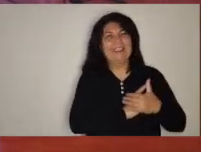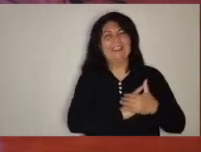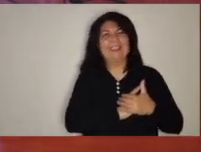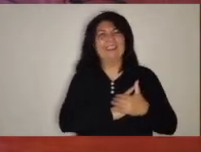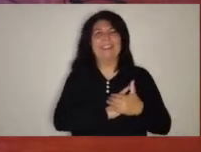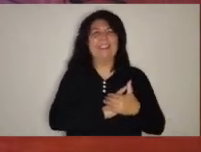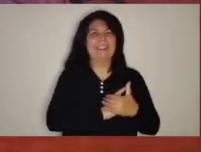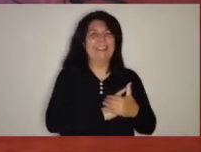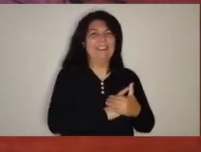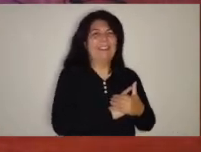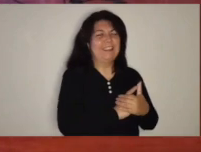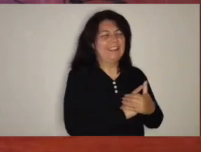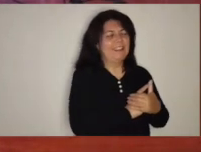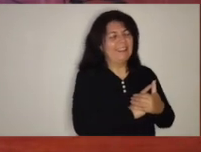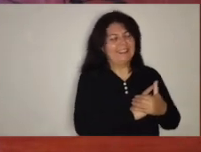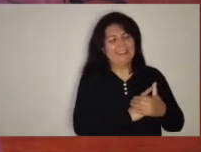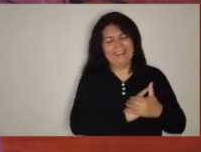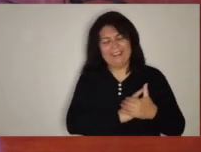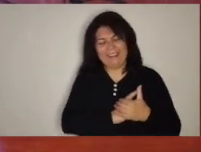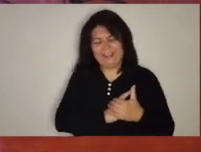pra você